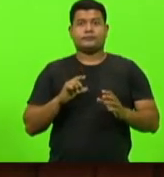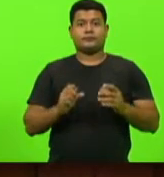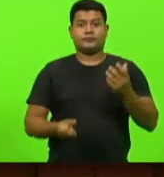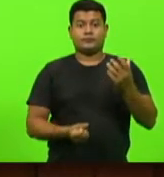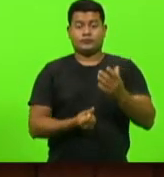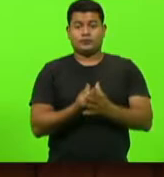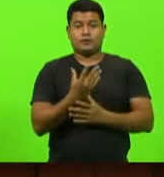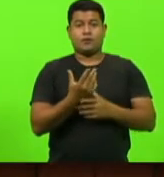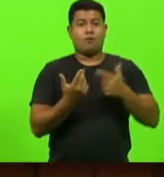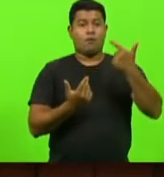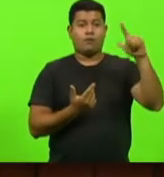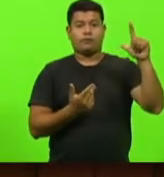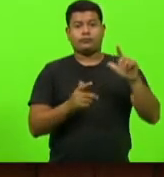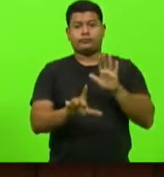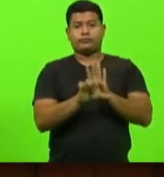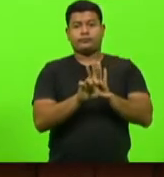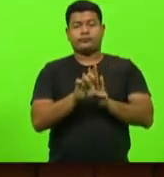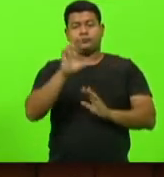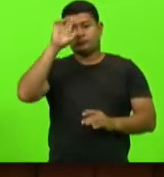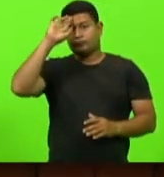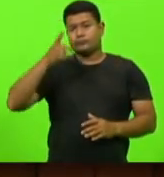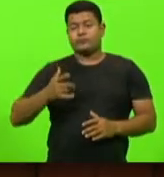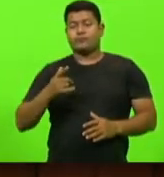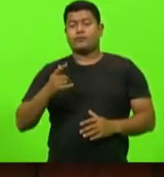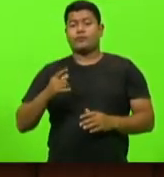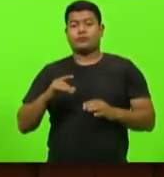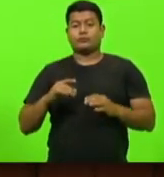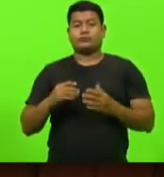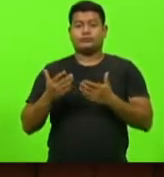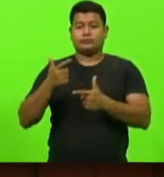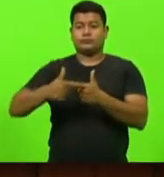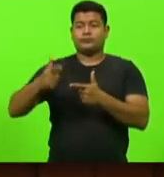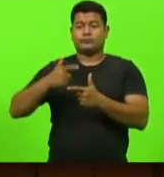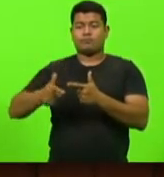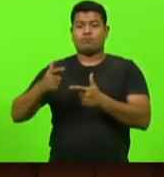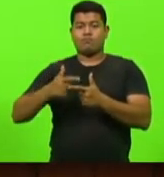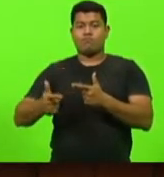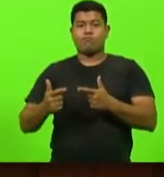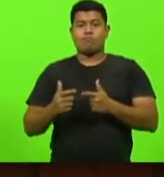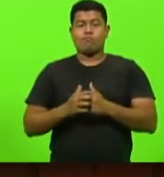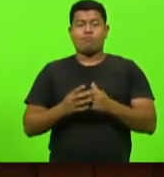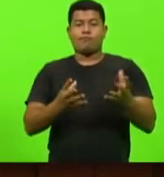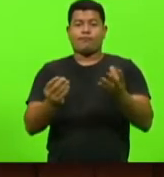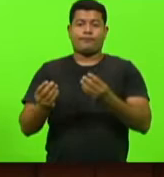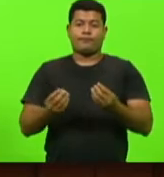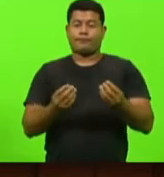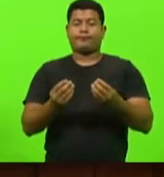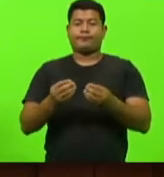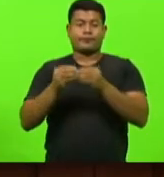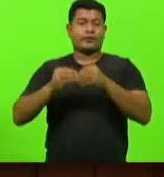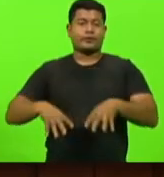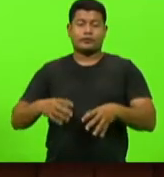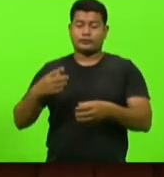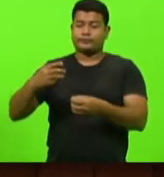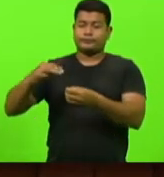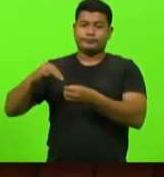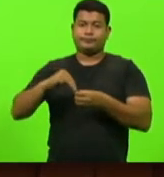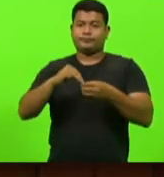governo e resolvemos, em definitivo, este problema que afetava a situação de muitos municípios no estado de Santa Catarina.